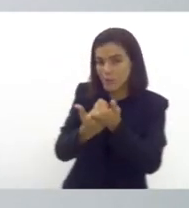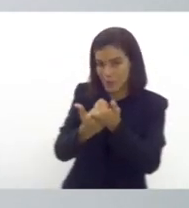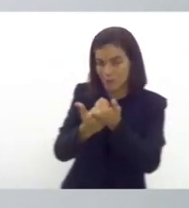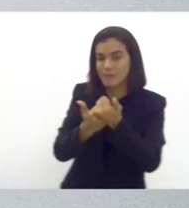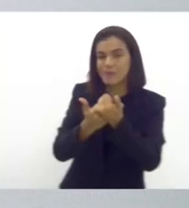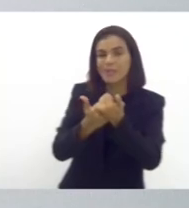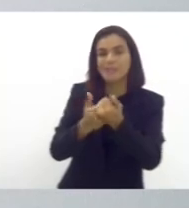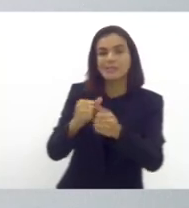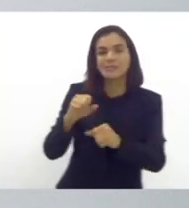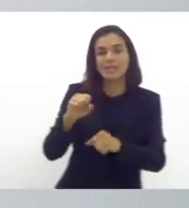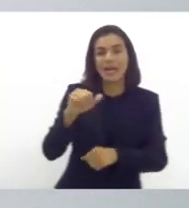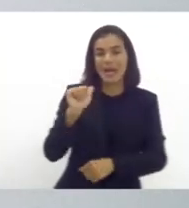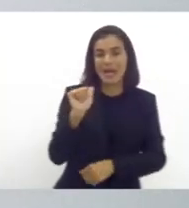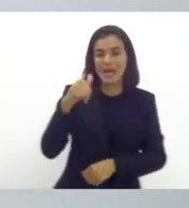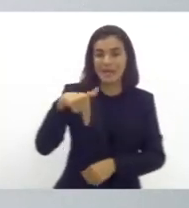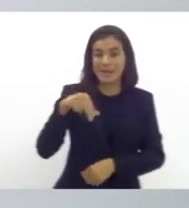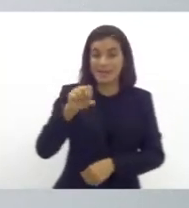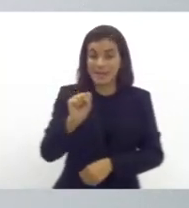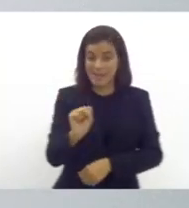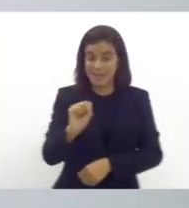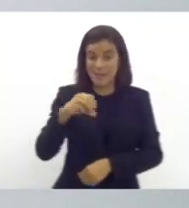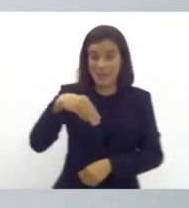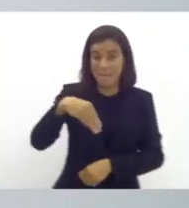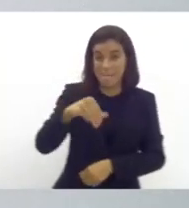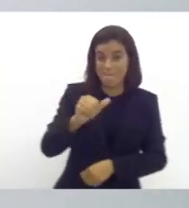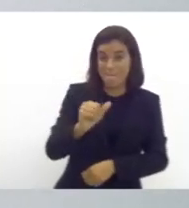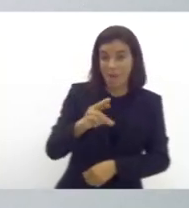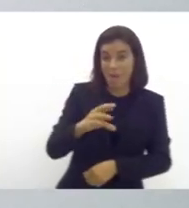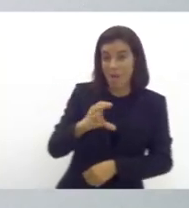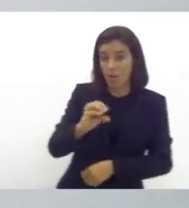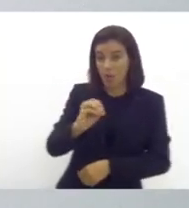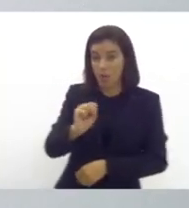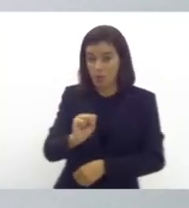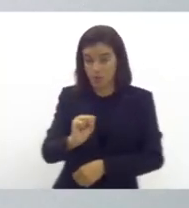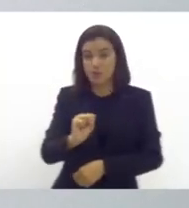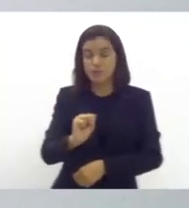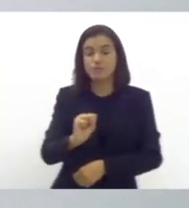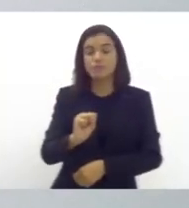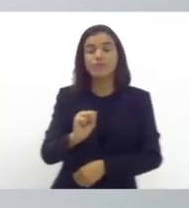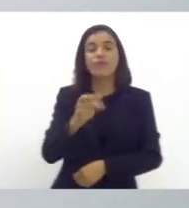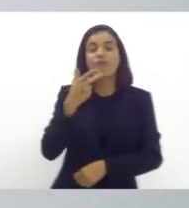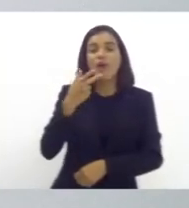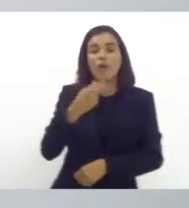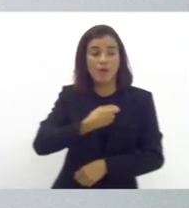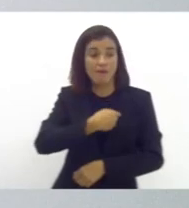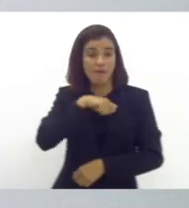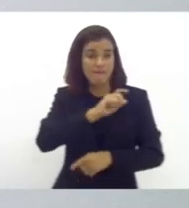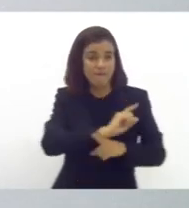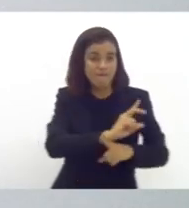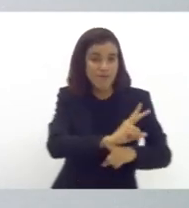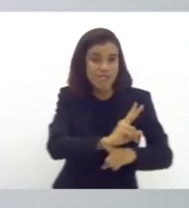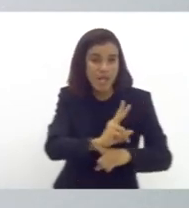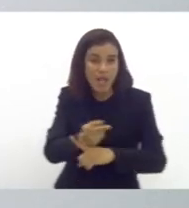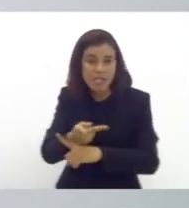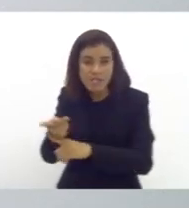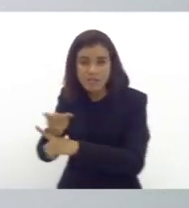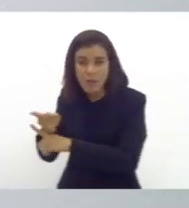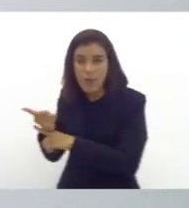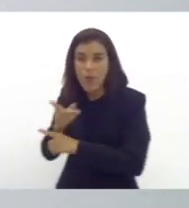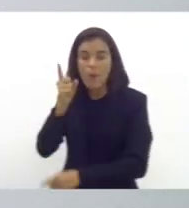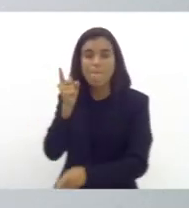suplementar a ins Marcos Teixeira Braz disse que a fiscalização constatou que foram contratos